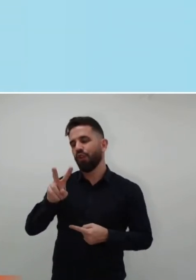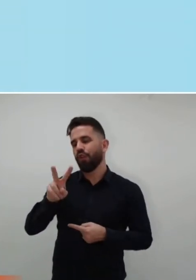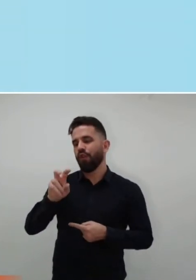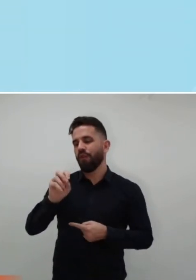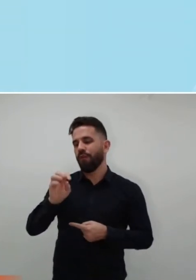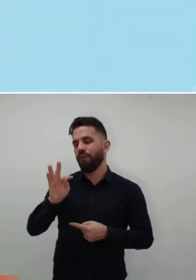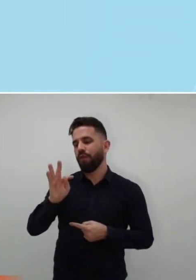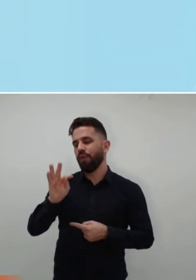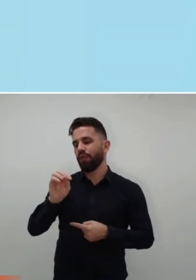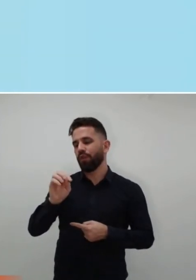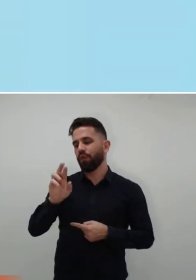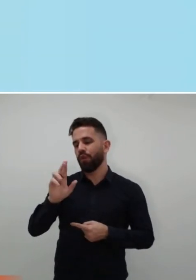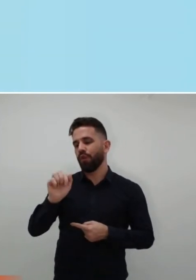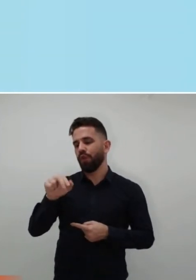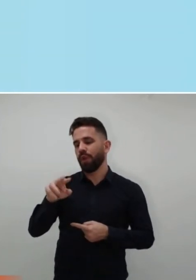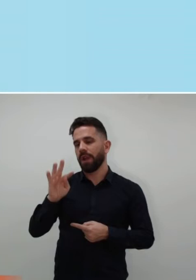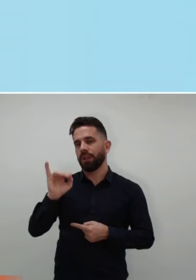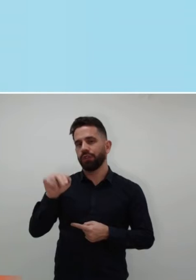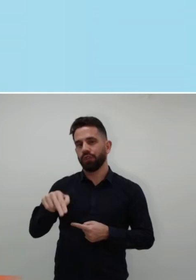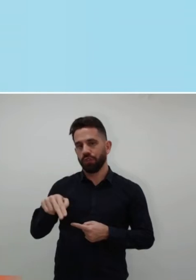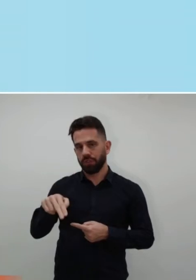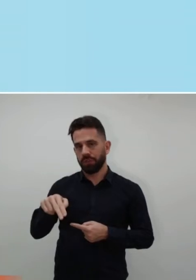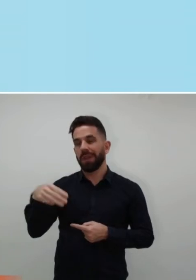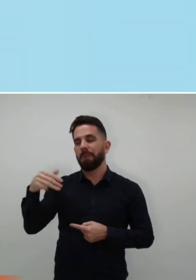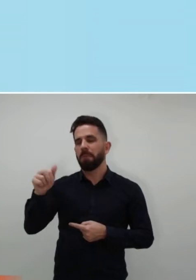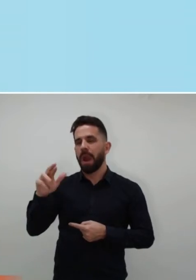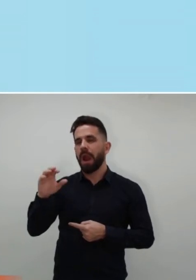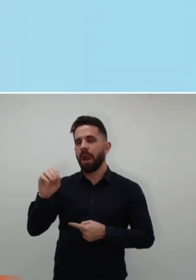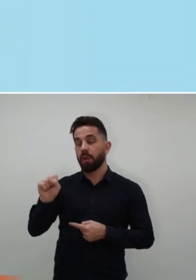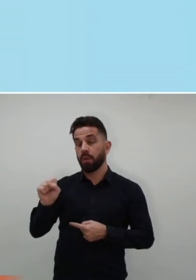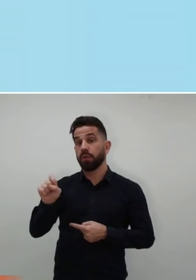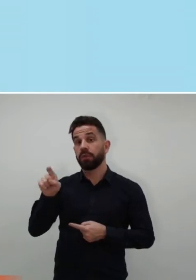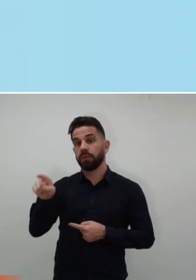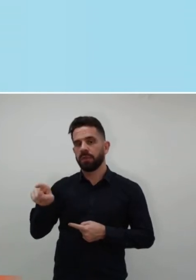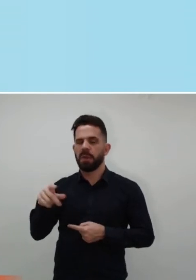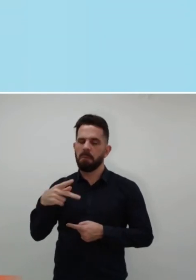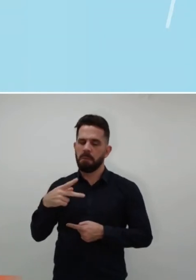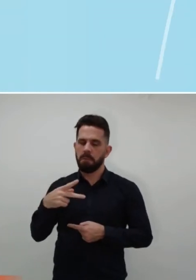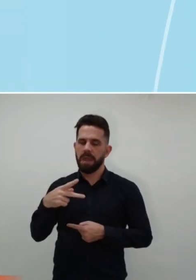de Moraes, do PSDB, concorre pela segunda